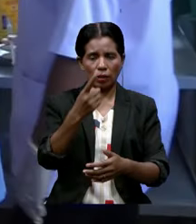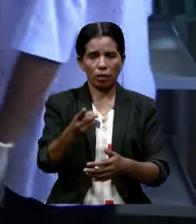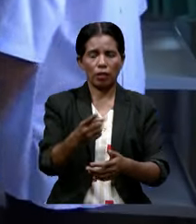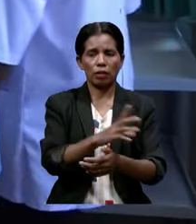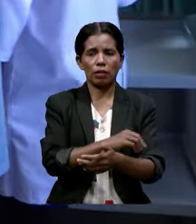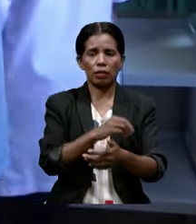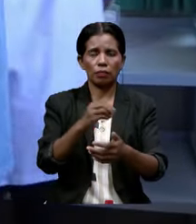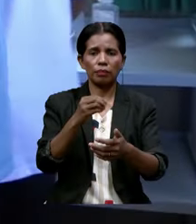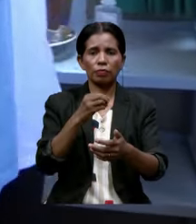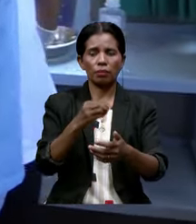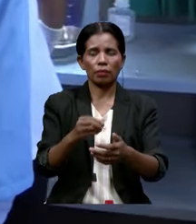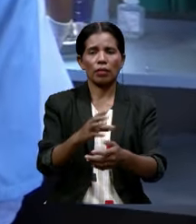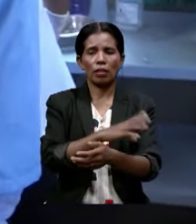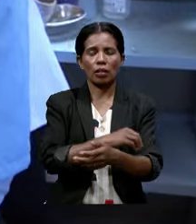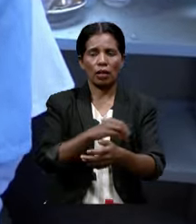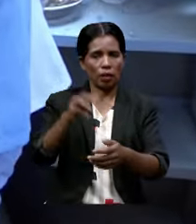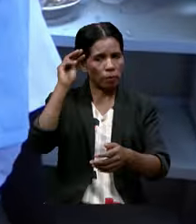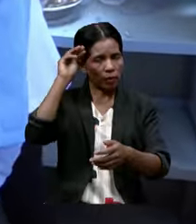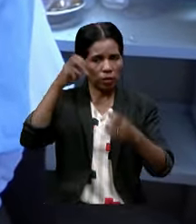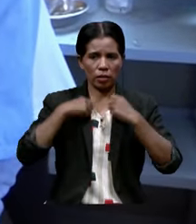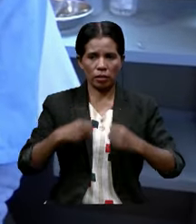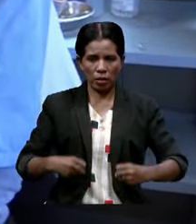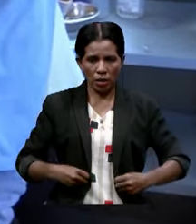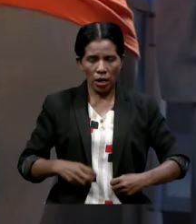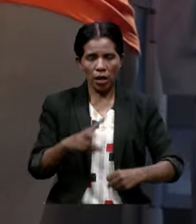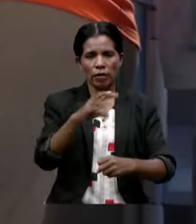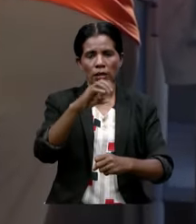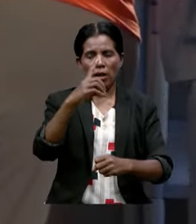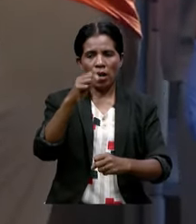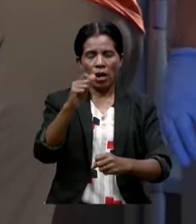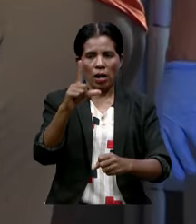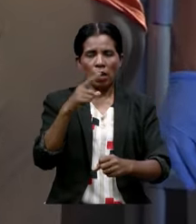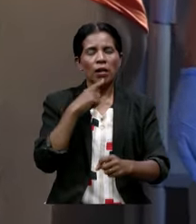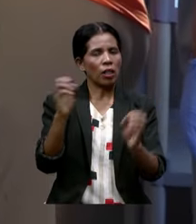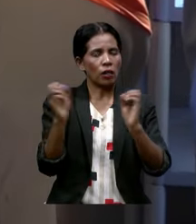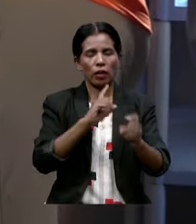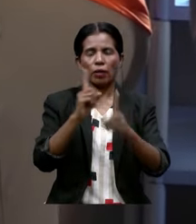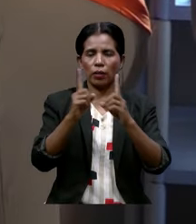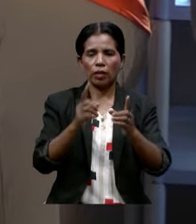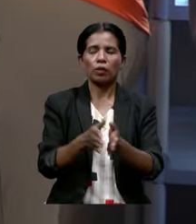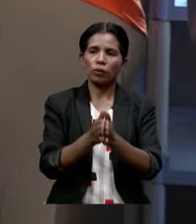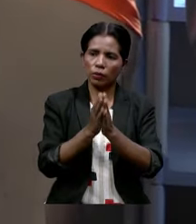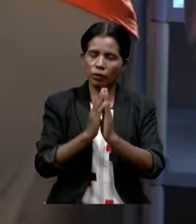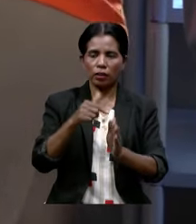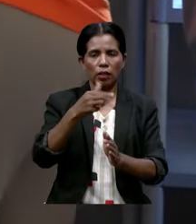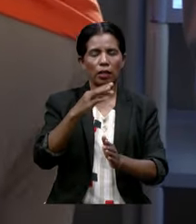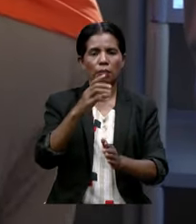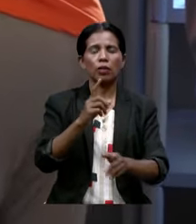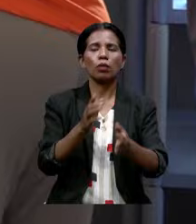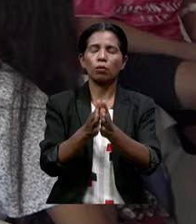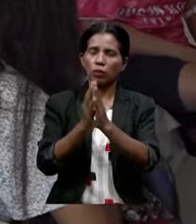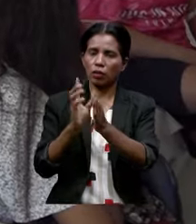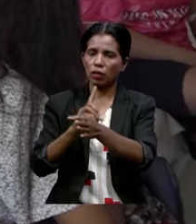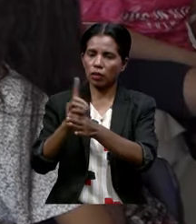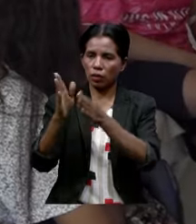ne, porta-voz equipa integrado Ministério Saúde, Vidal López Lacoy Colia, odi russo ba GMNia tu confirma ba